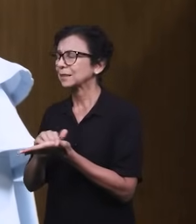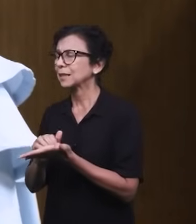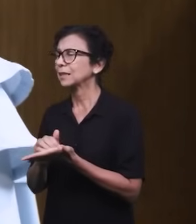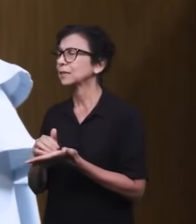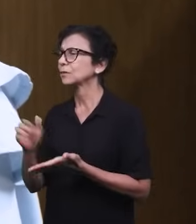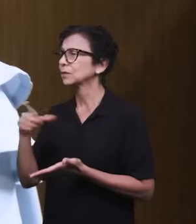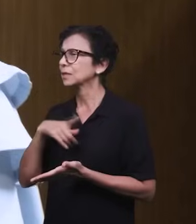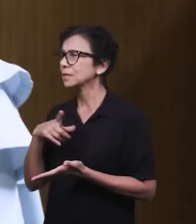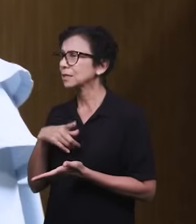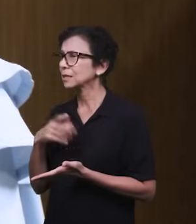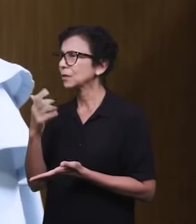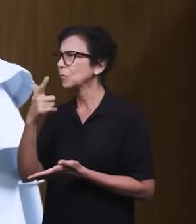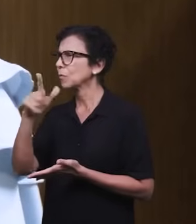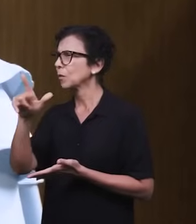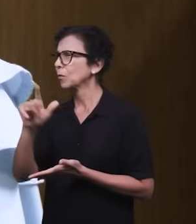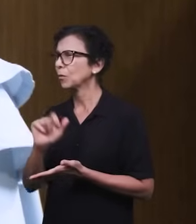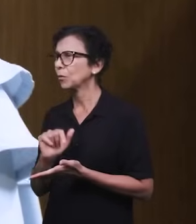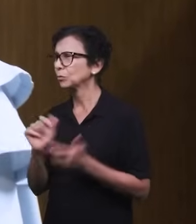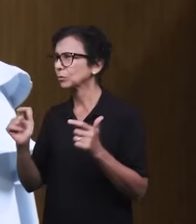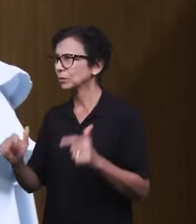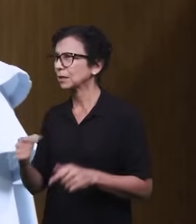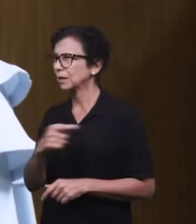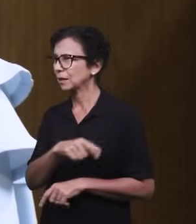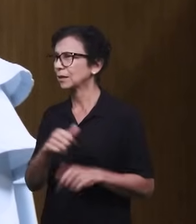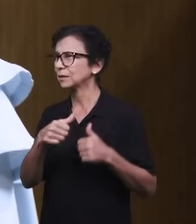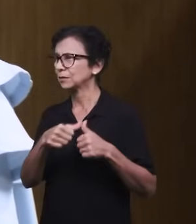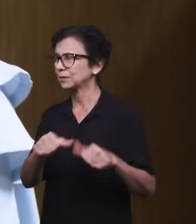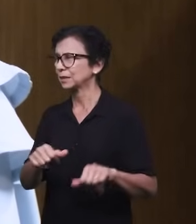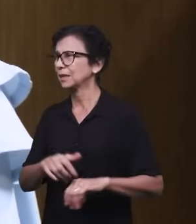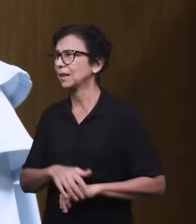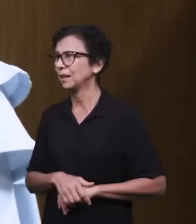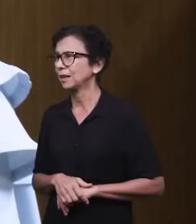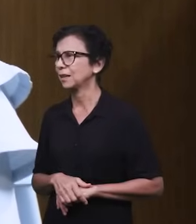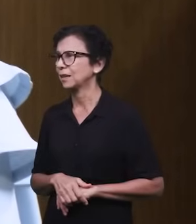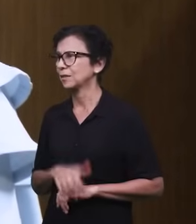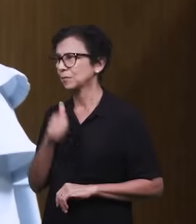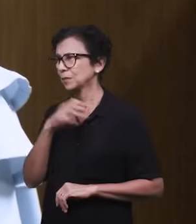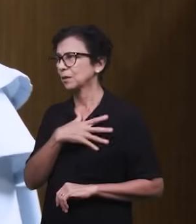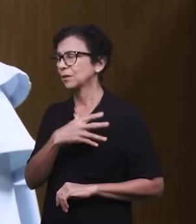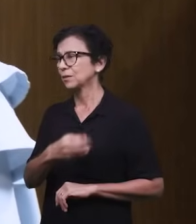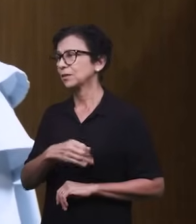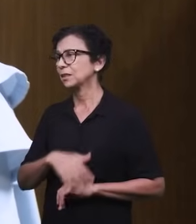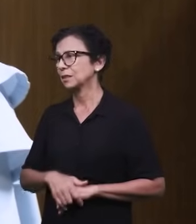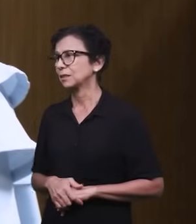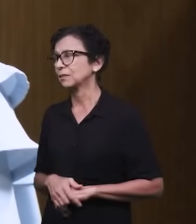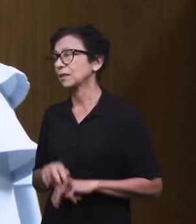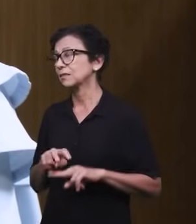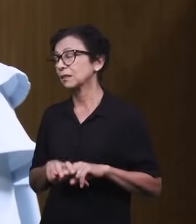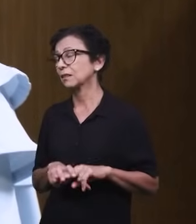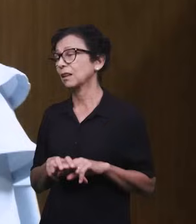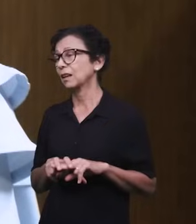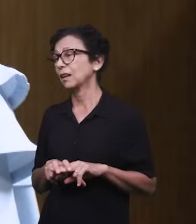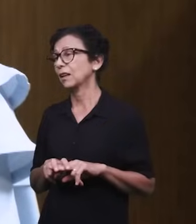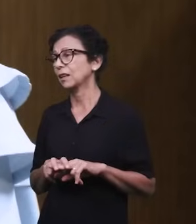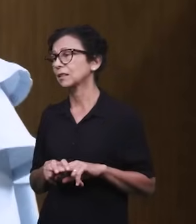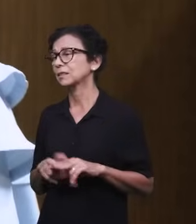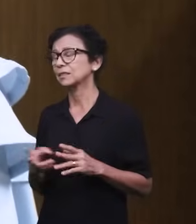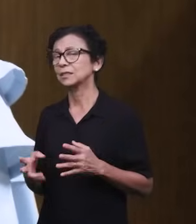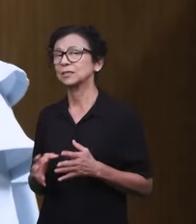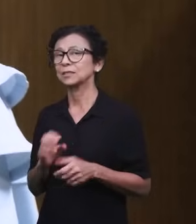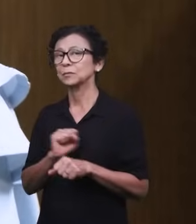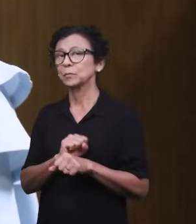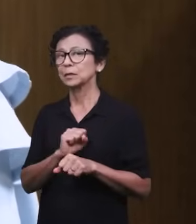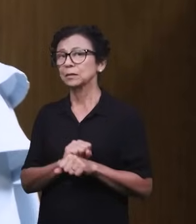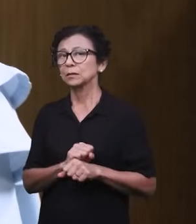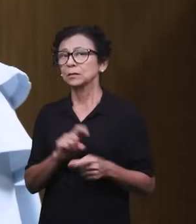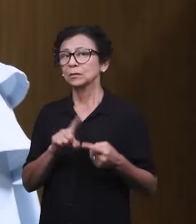no desenvolvimento dos seus alunos e ela propõe um acompanhamento muito próximo dos pais. Eu assisto